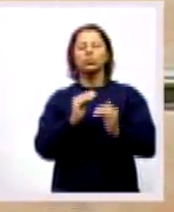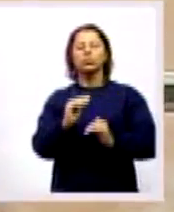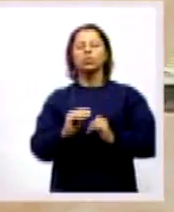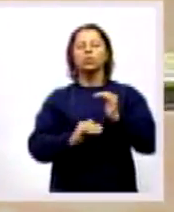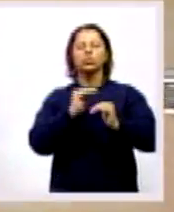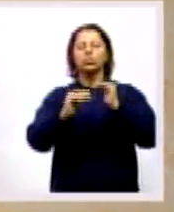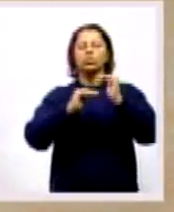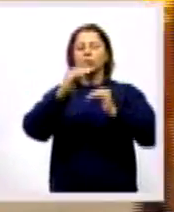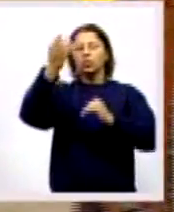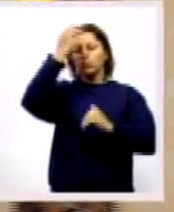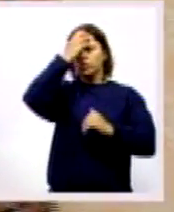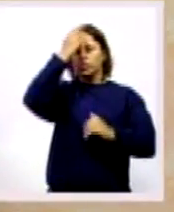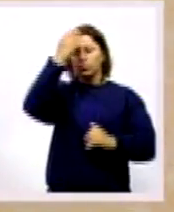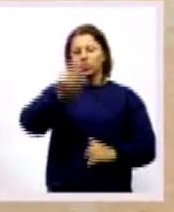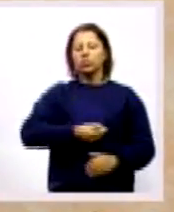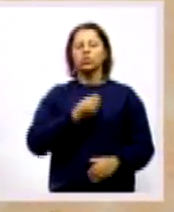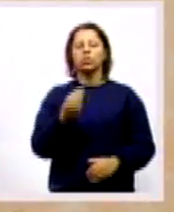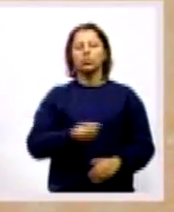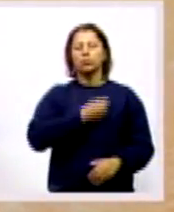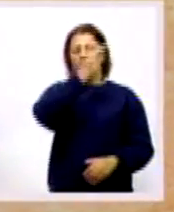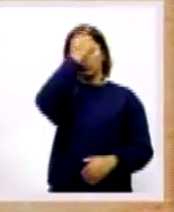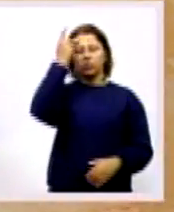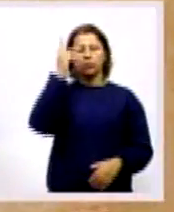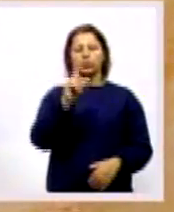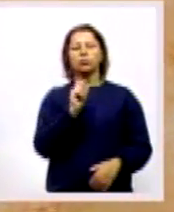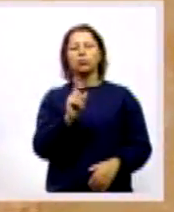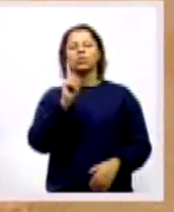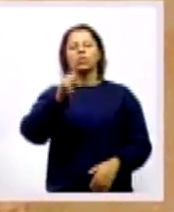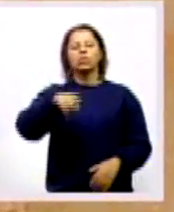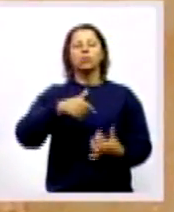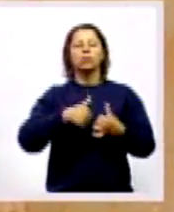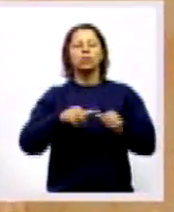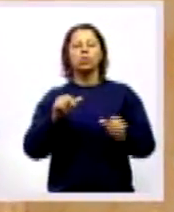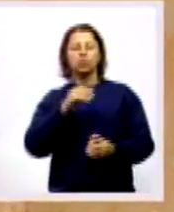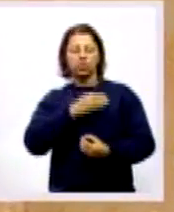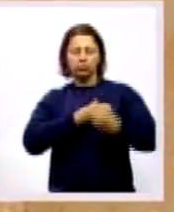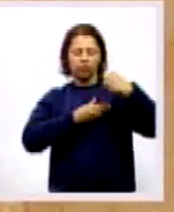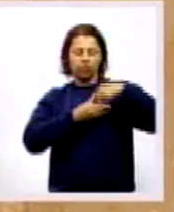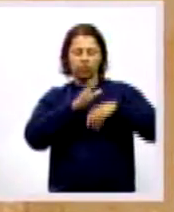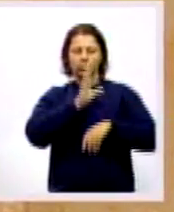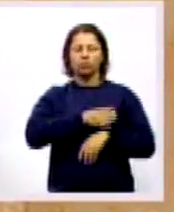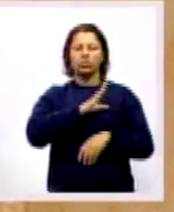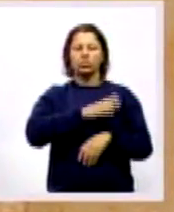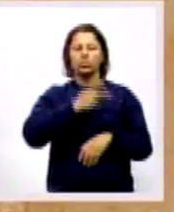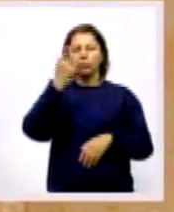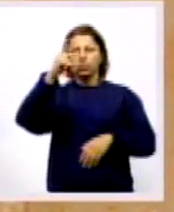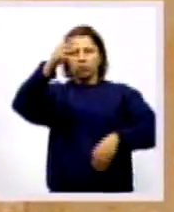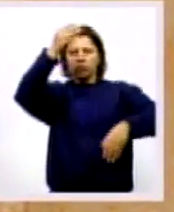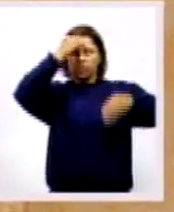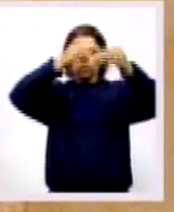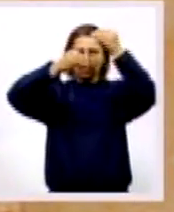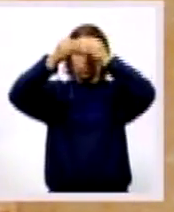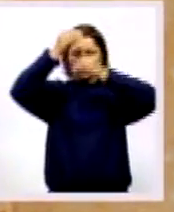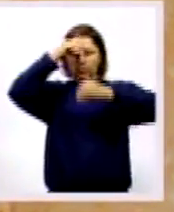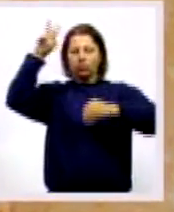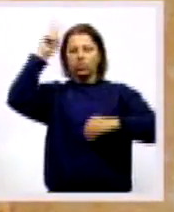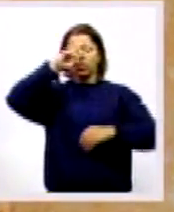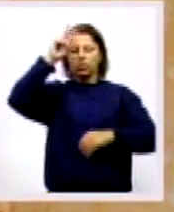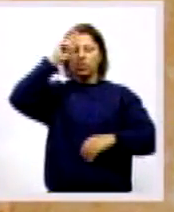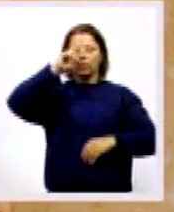do inconsciente na vida humana? É aquilo que está dentro de você, na sua mente, nas suas